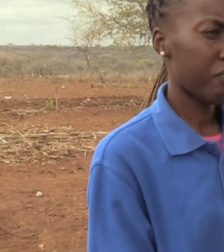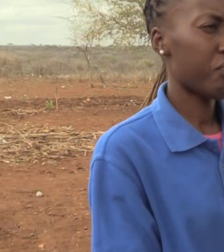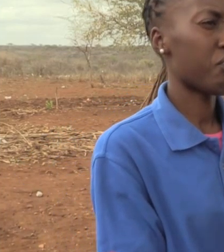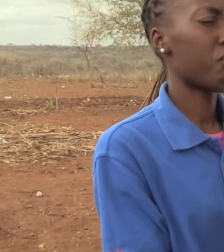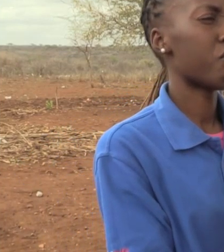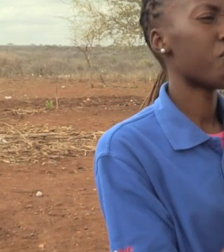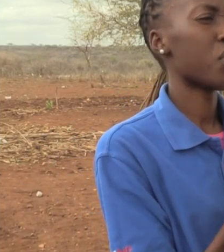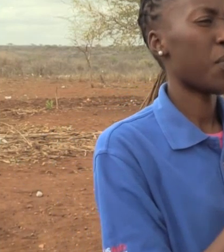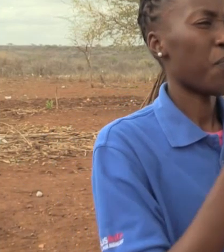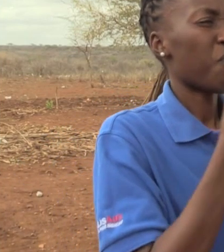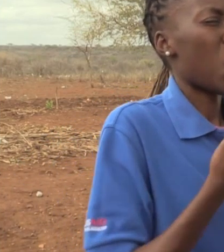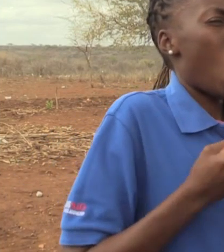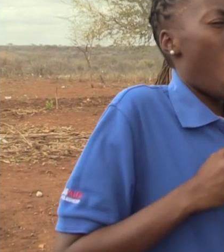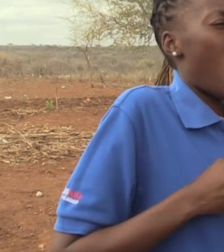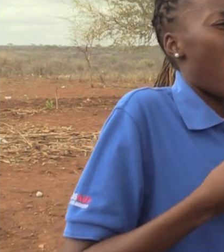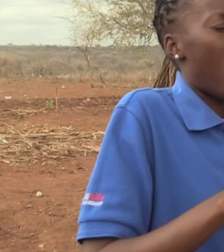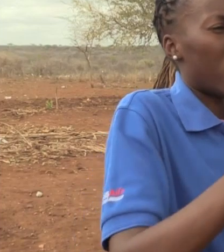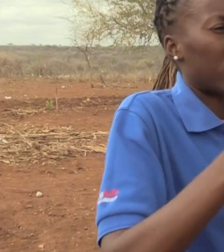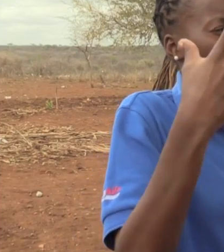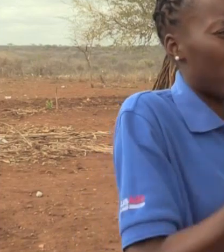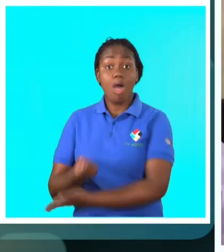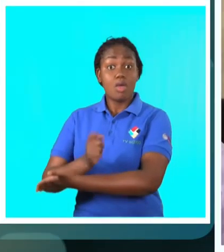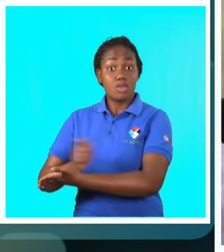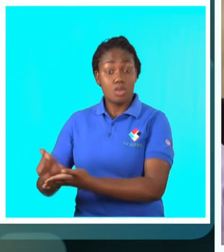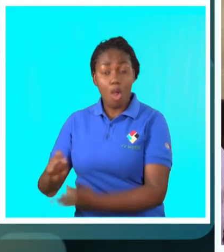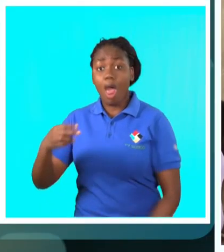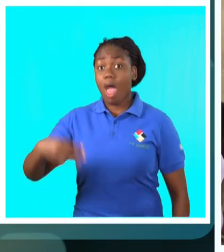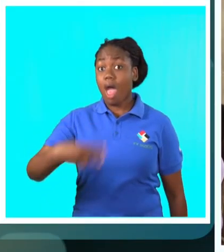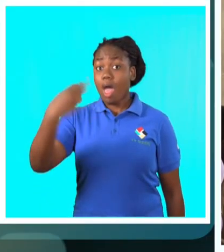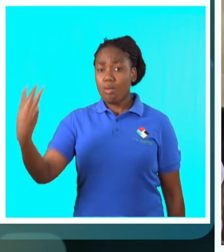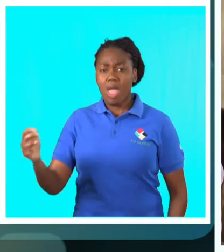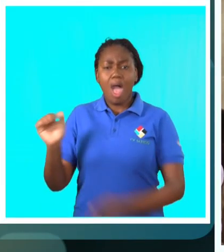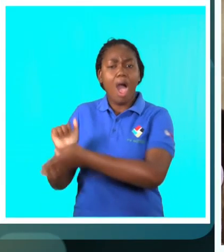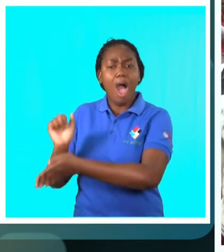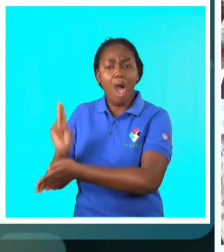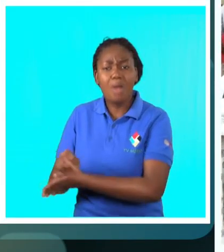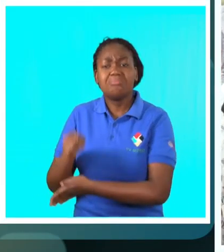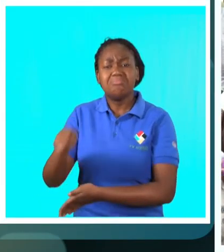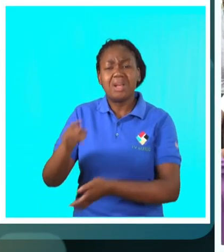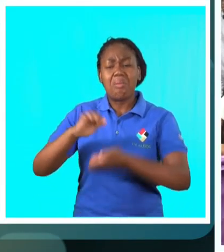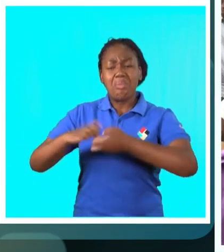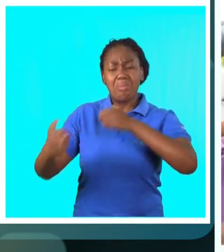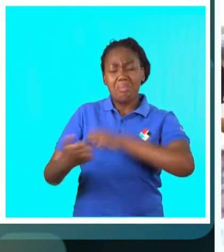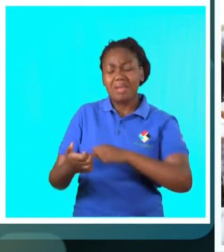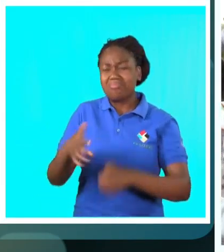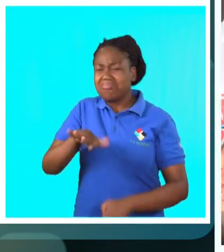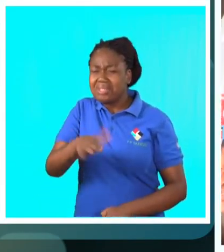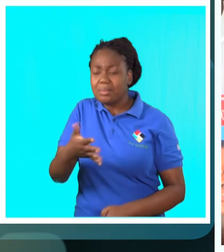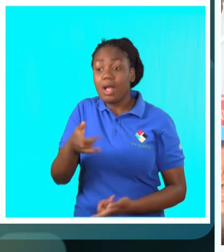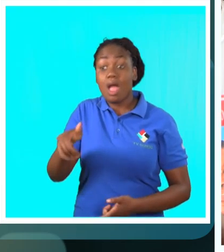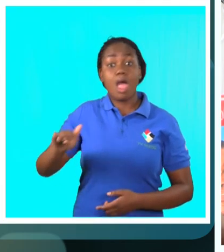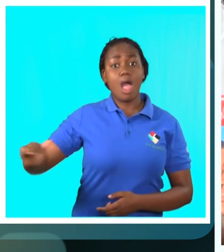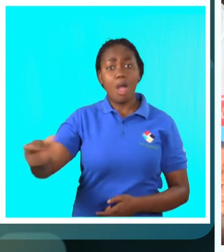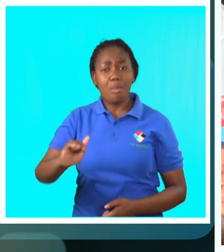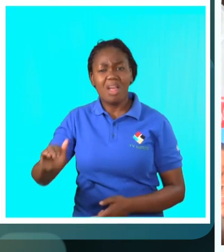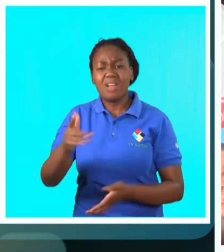saímos até a distância de muito longe para conseguir a água. Para minimizar o problema, alunos do Colégio Arco-Íris